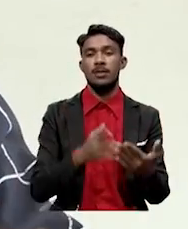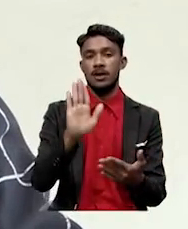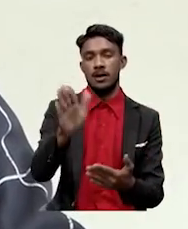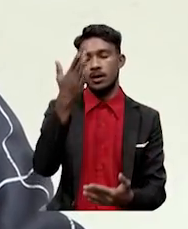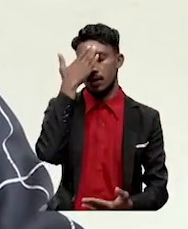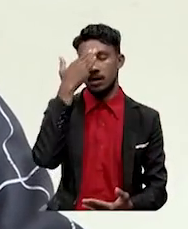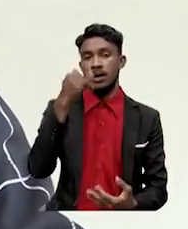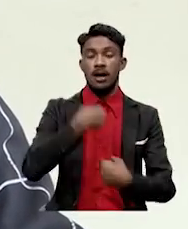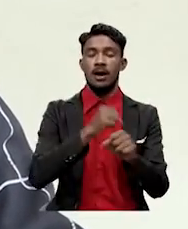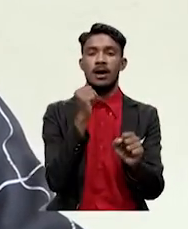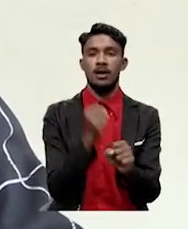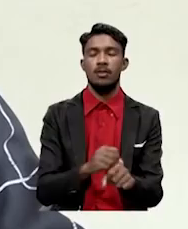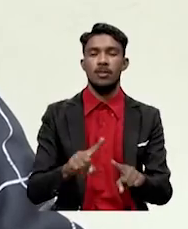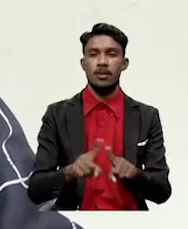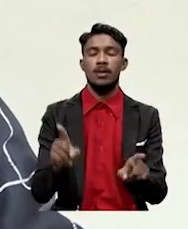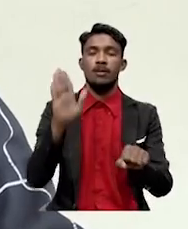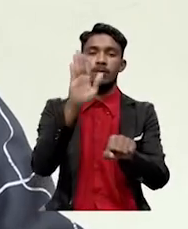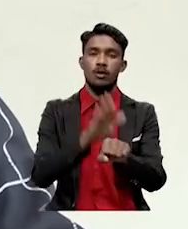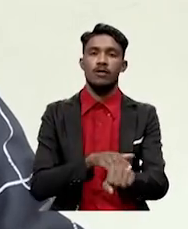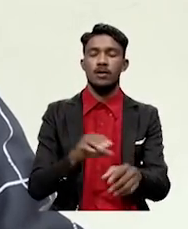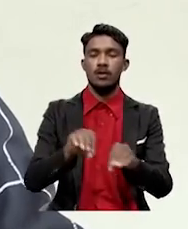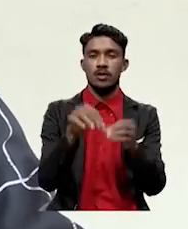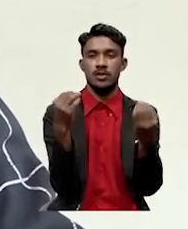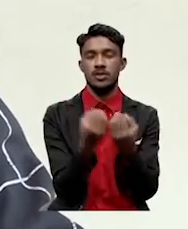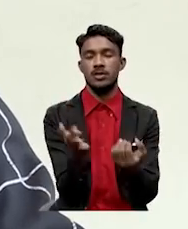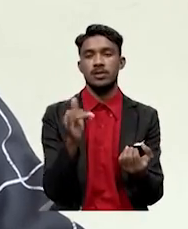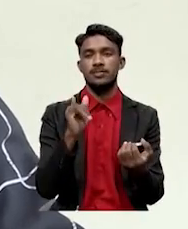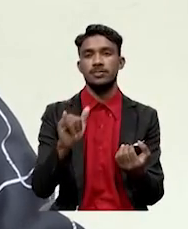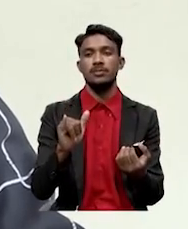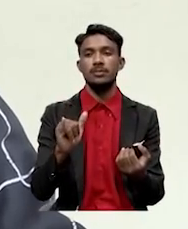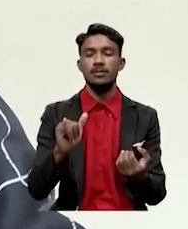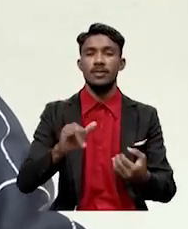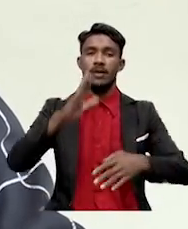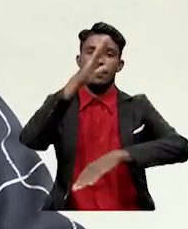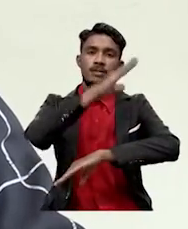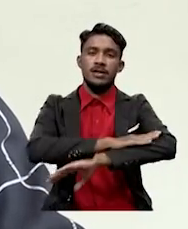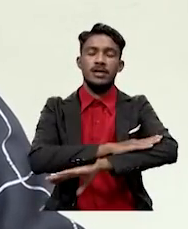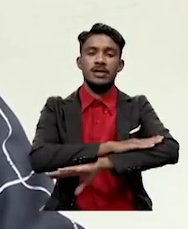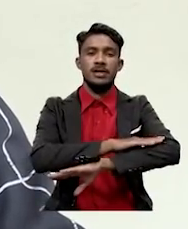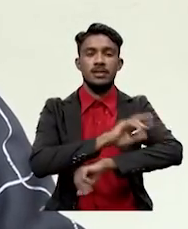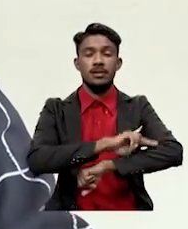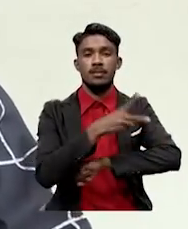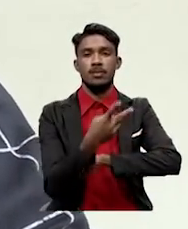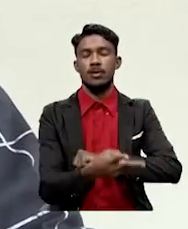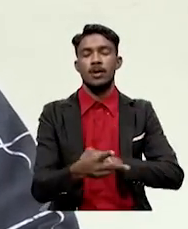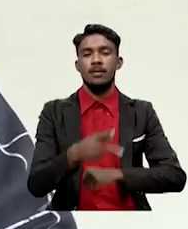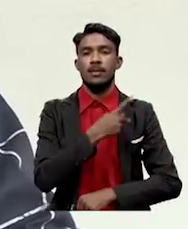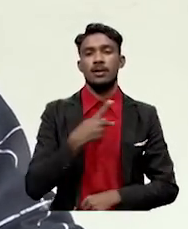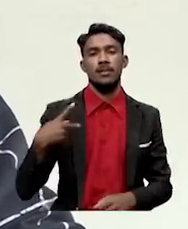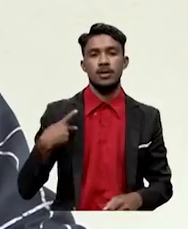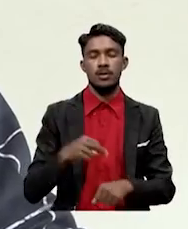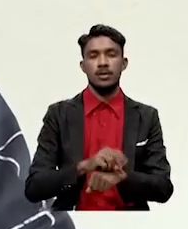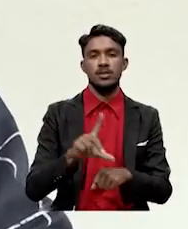mas be encoraja fali órgão sireselo bahalo assalta de poder ba mesa do Parlamento Nacional. De maneira,